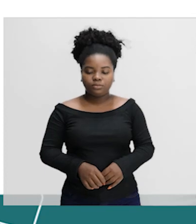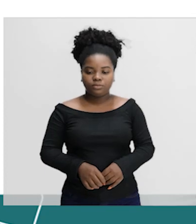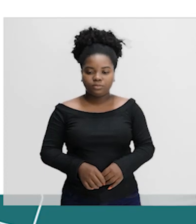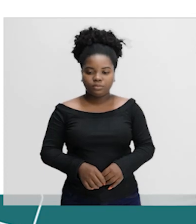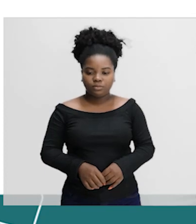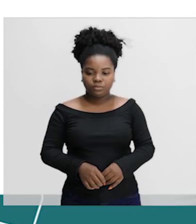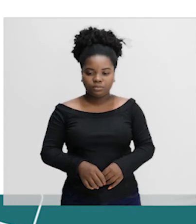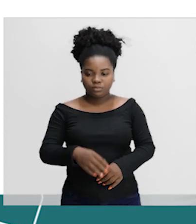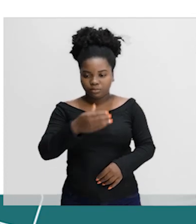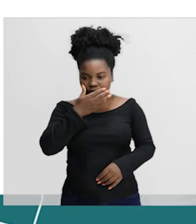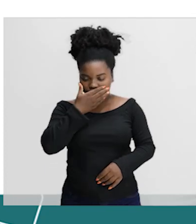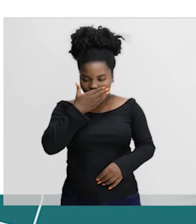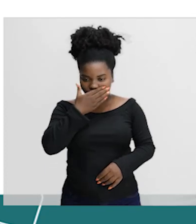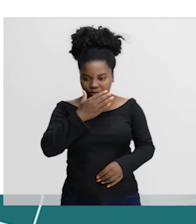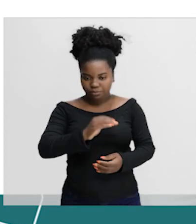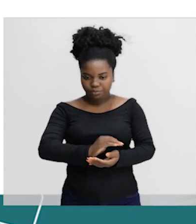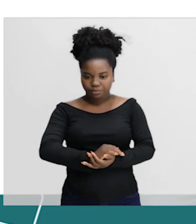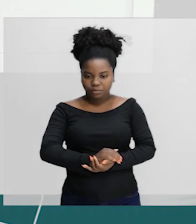0,25 Tesla,